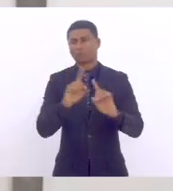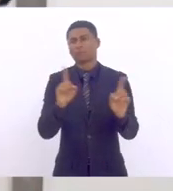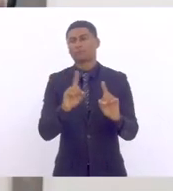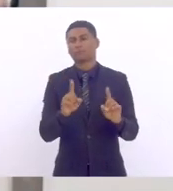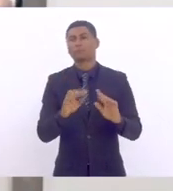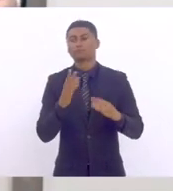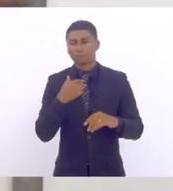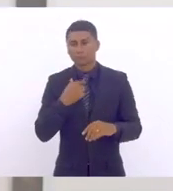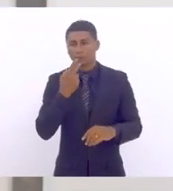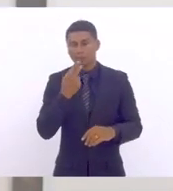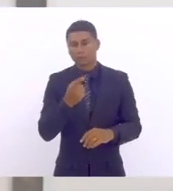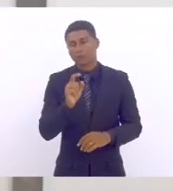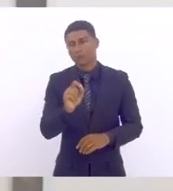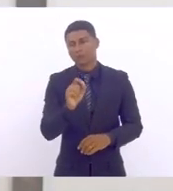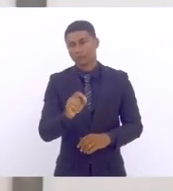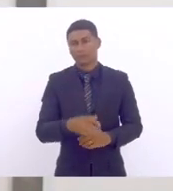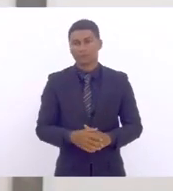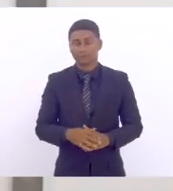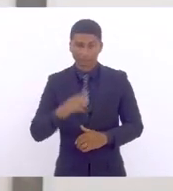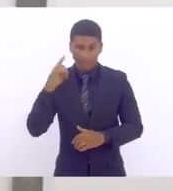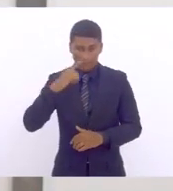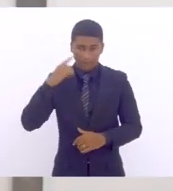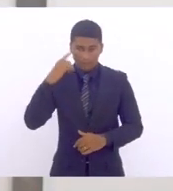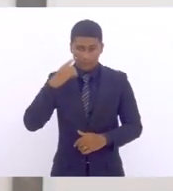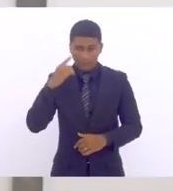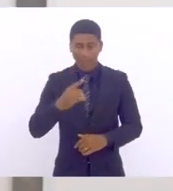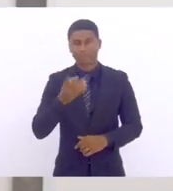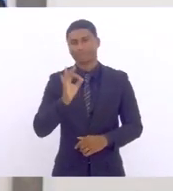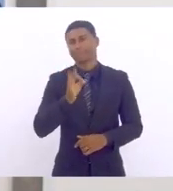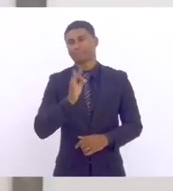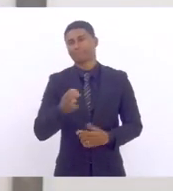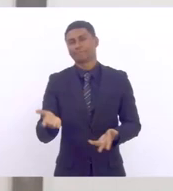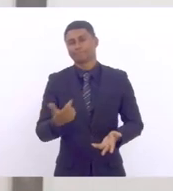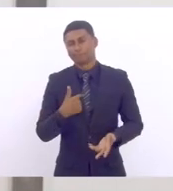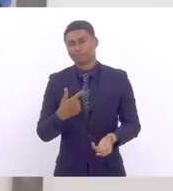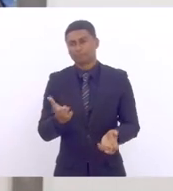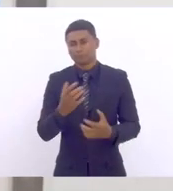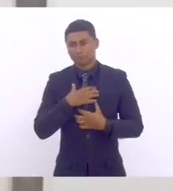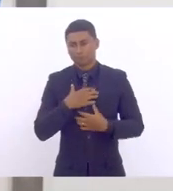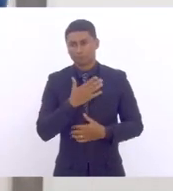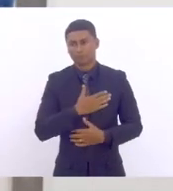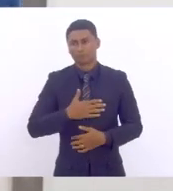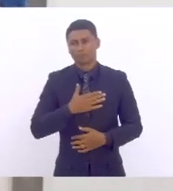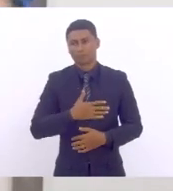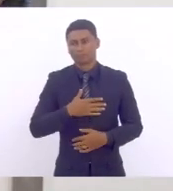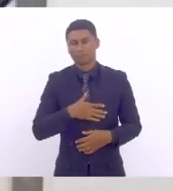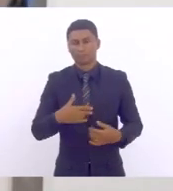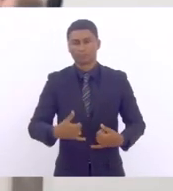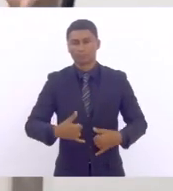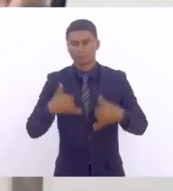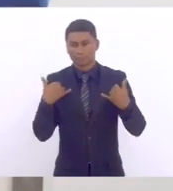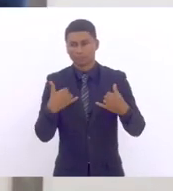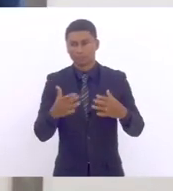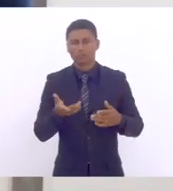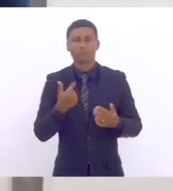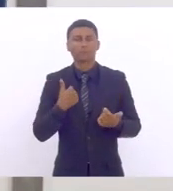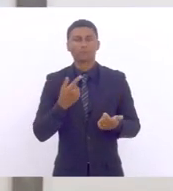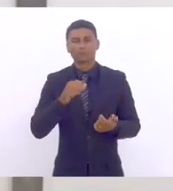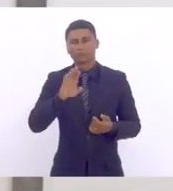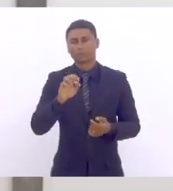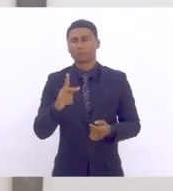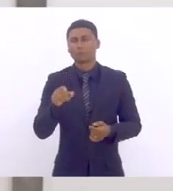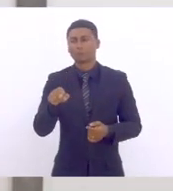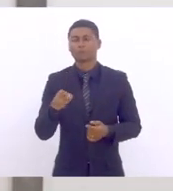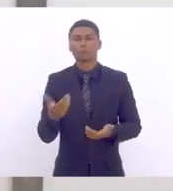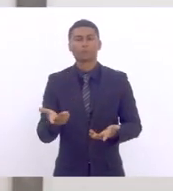no embate em que cabe a advocacia fazer, e faço com muita satisfação, com muito orgulho. Mas qual o fundamento que o BEP usa para